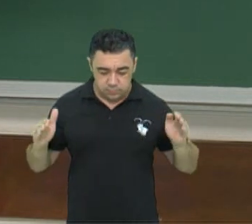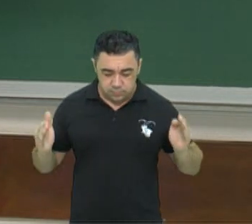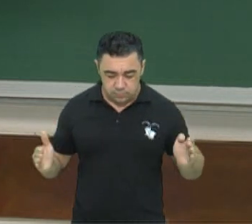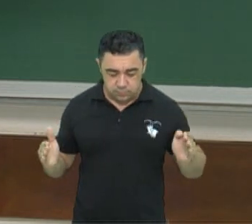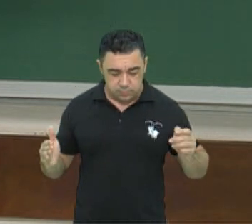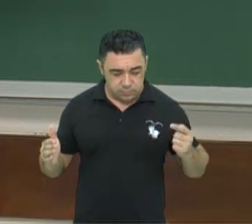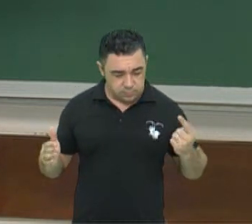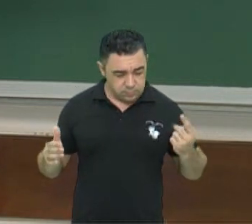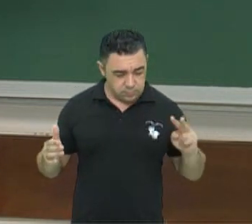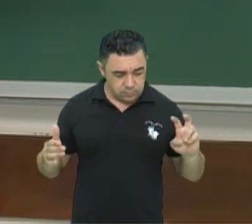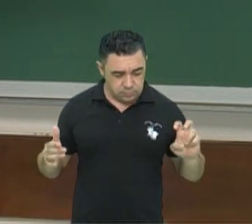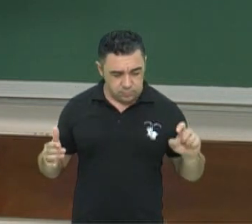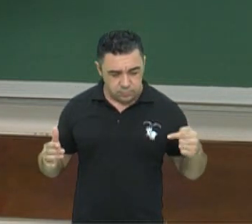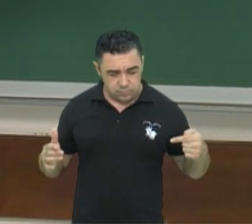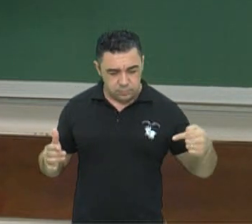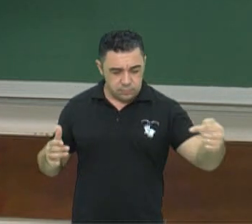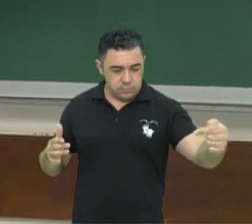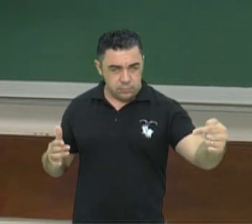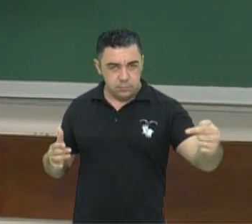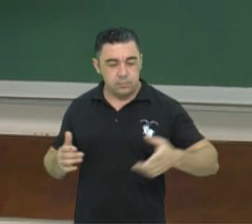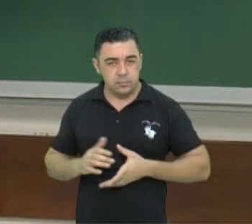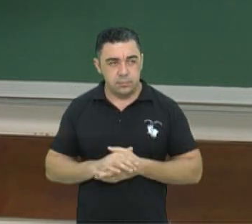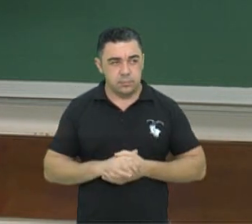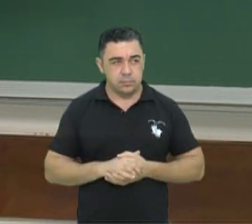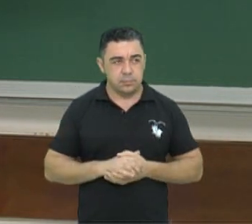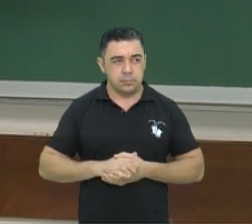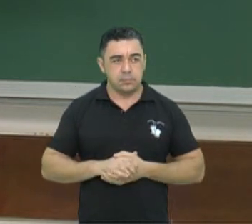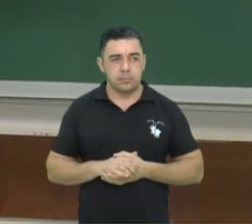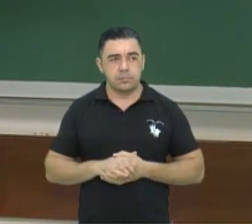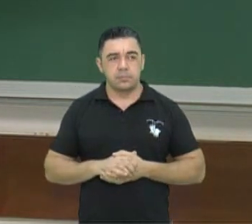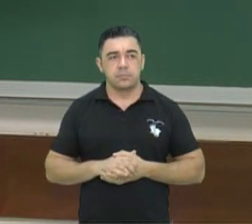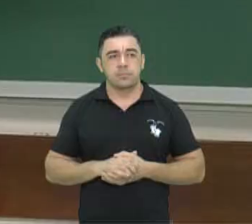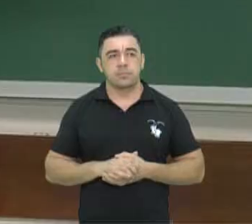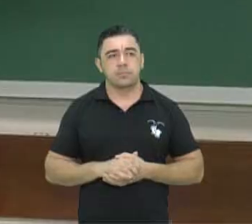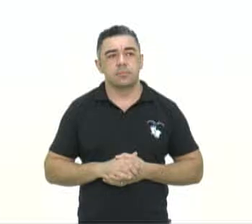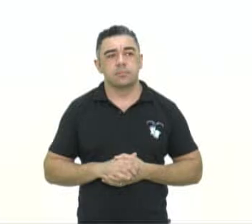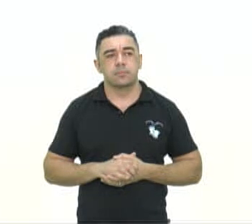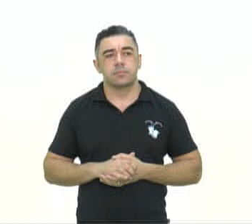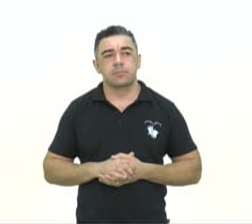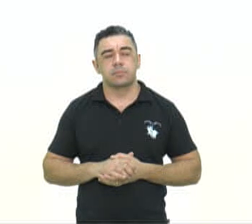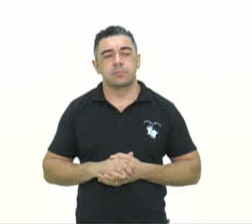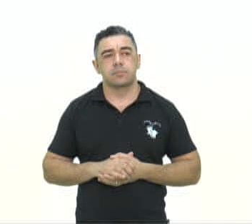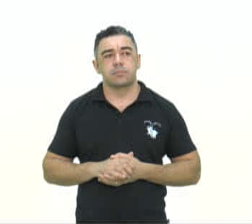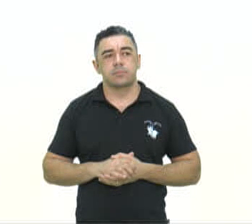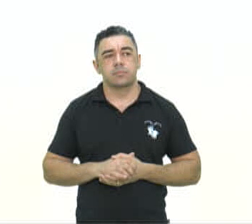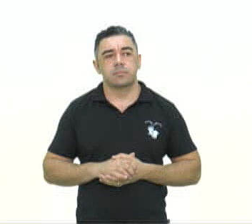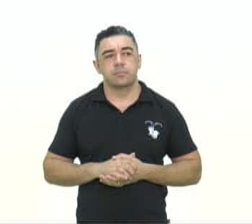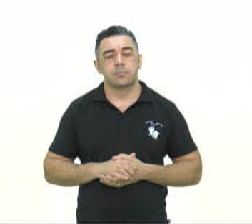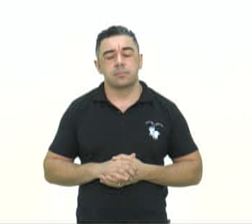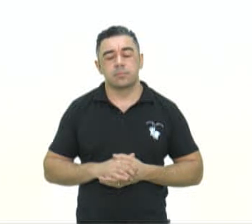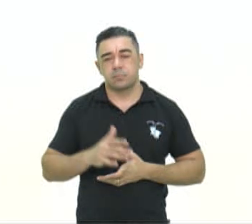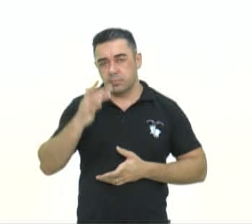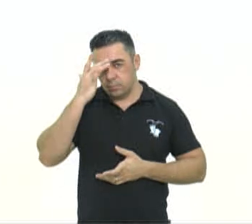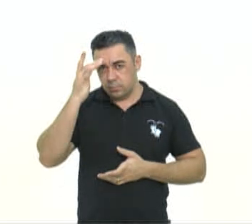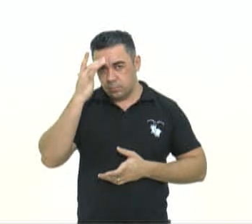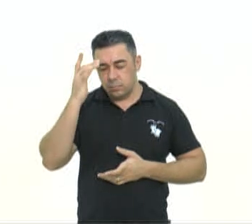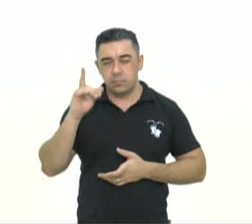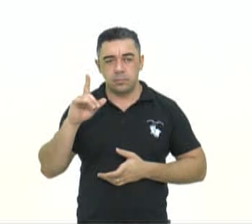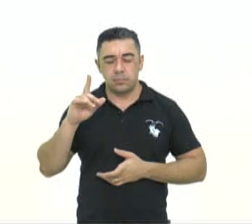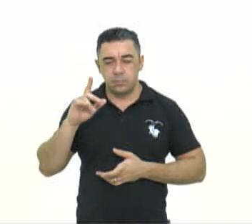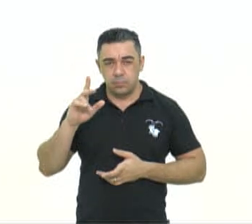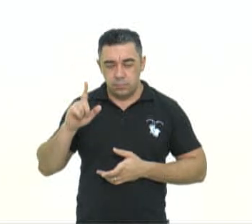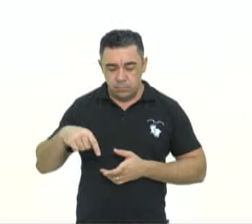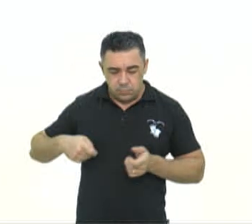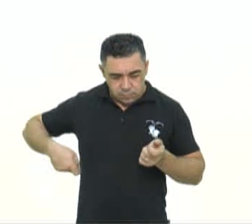e 1,5 aqui na minha lateral, tá? Um jogador deve lançar